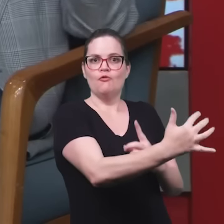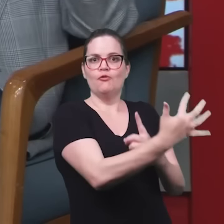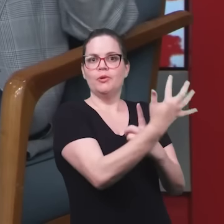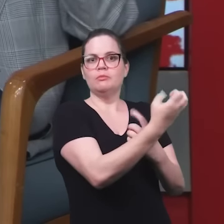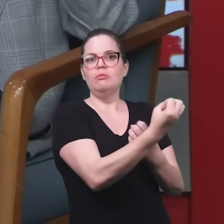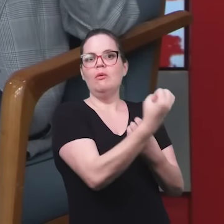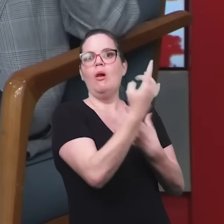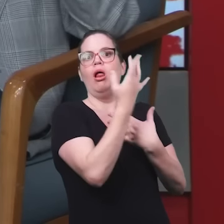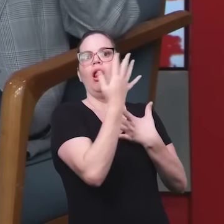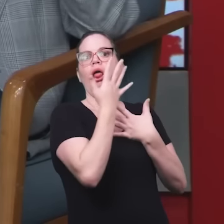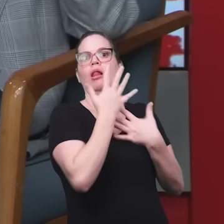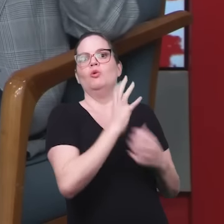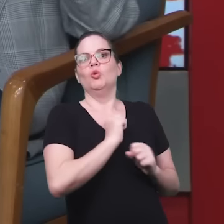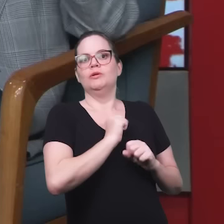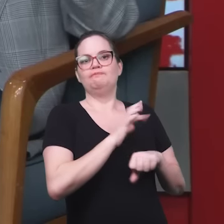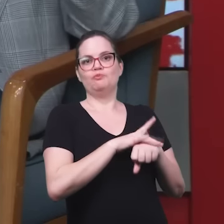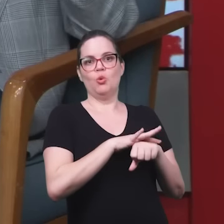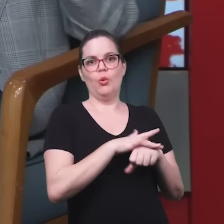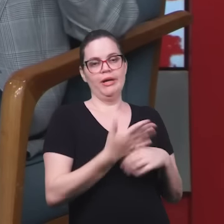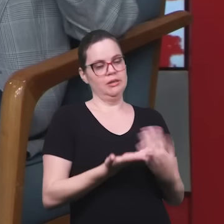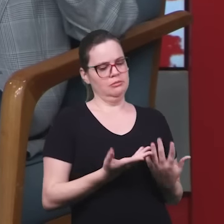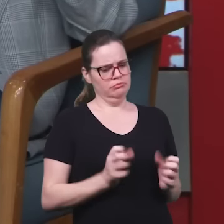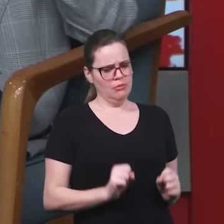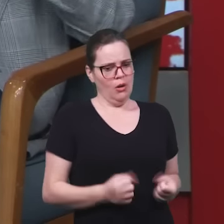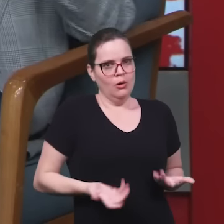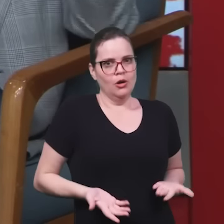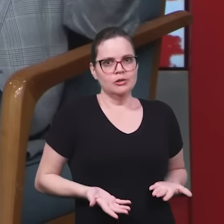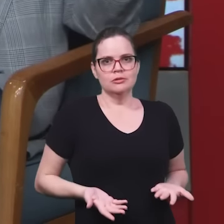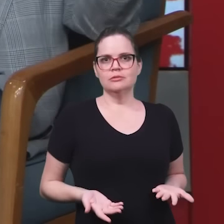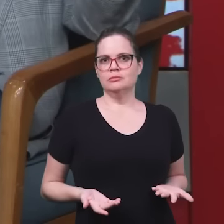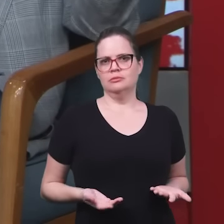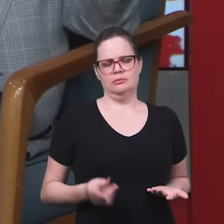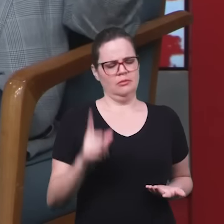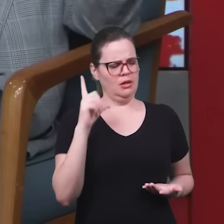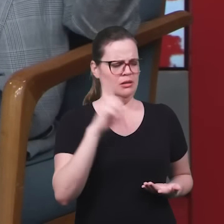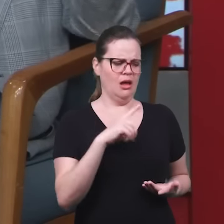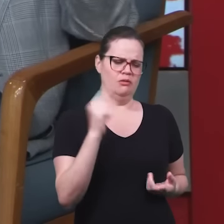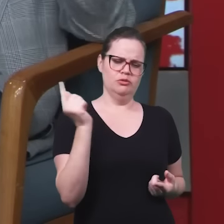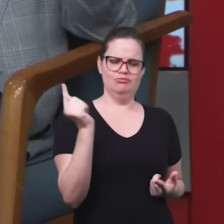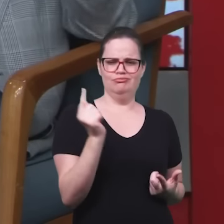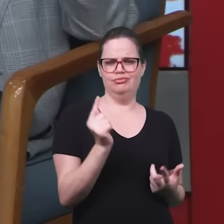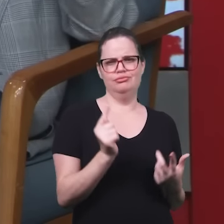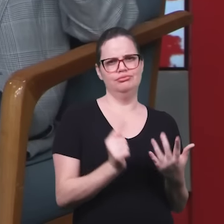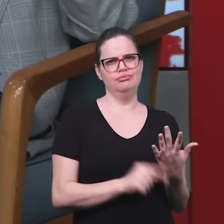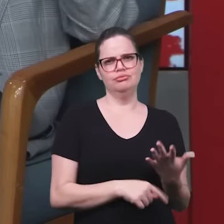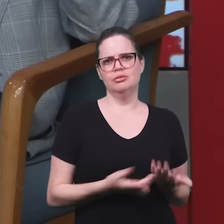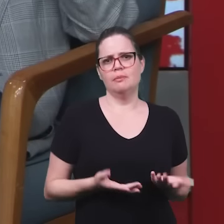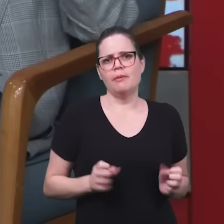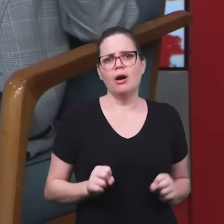Sofrer uma contaminação de várias coisas, até